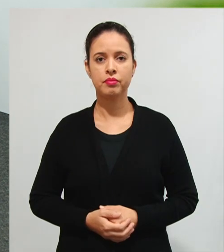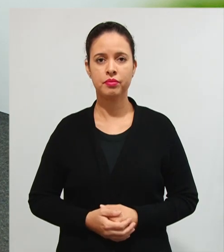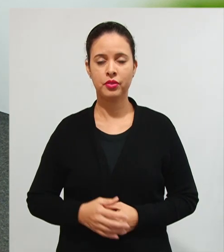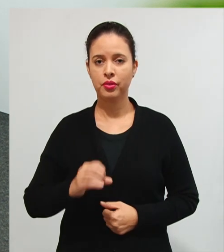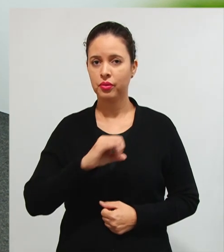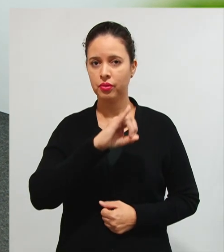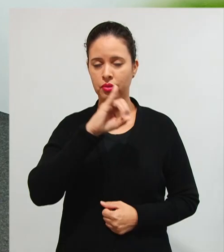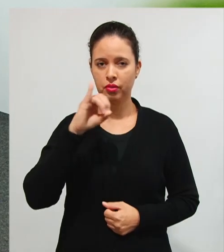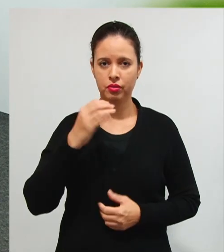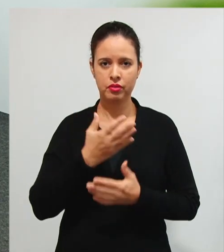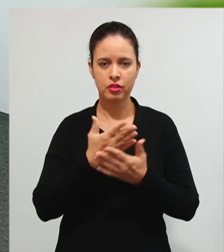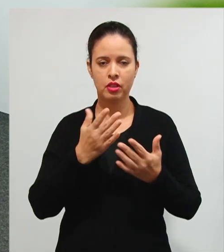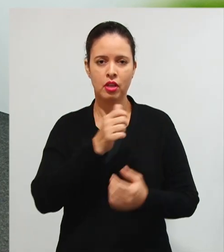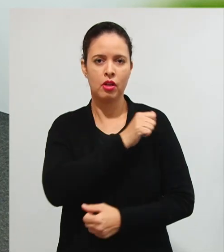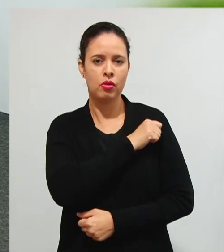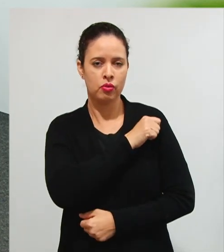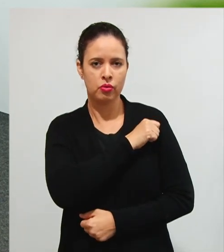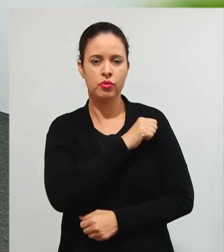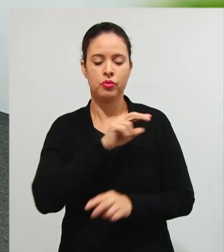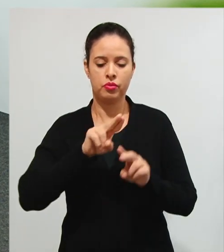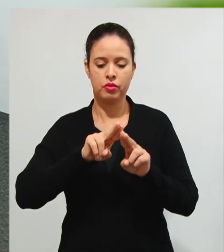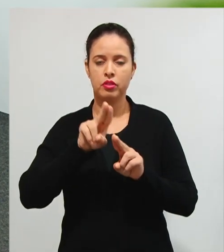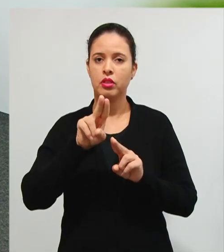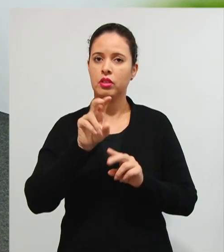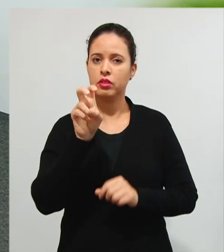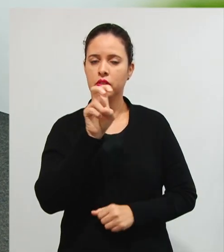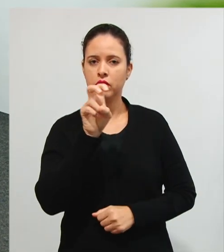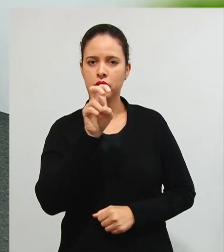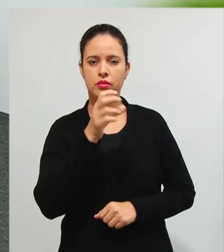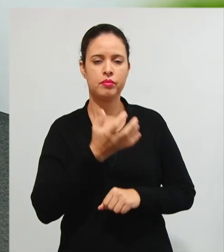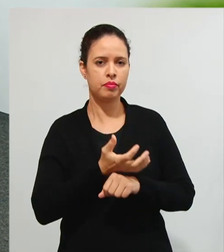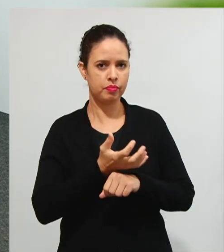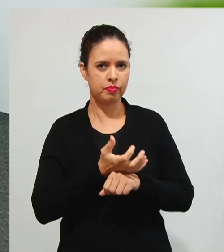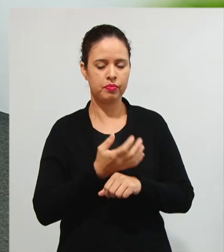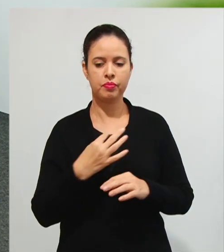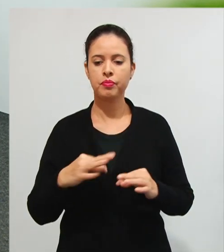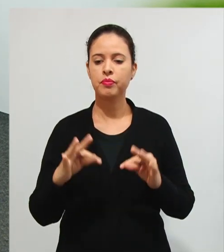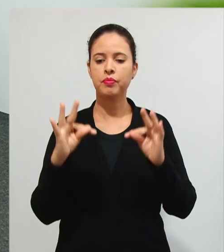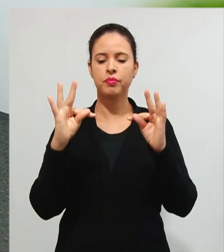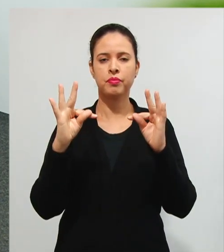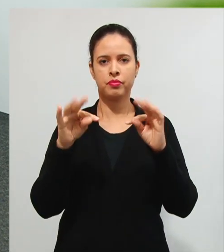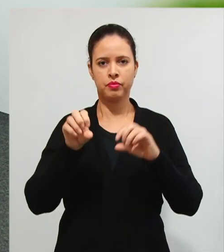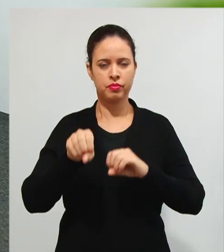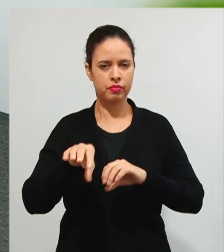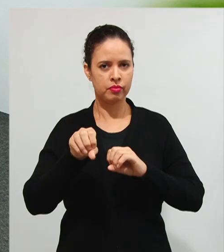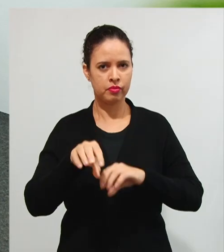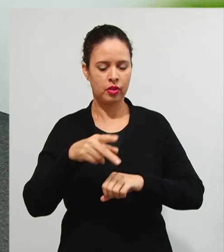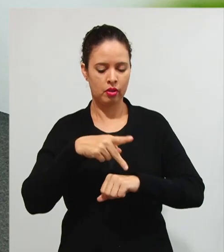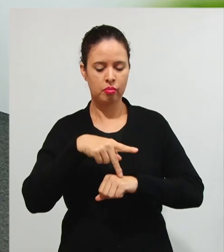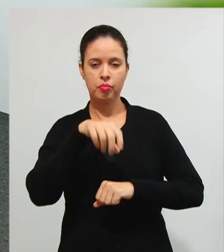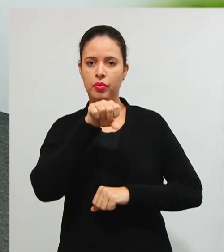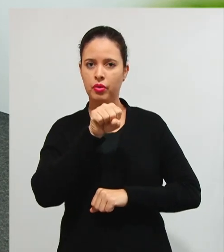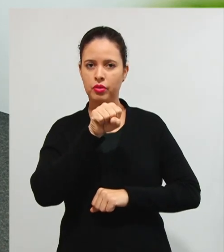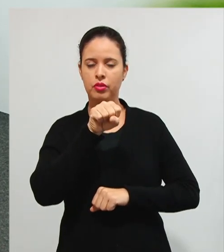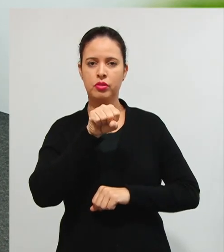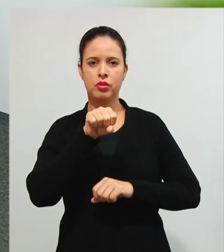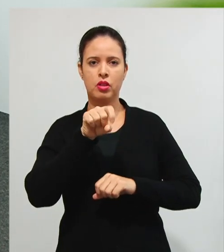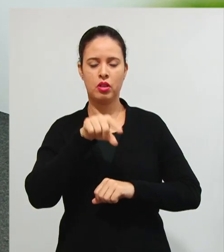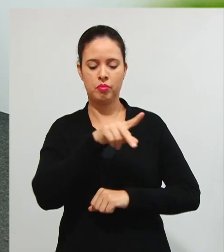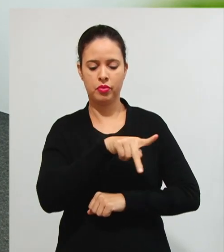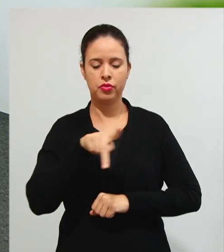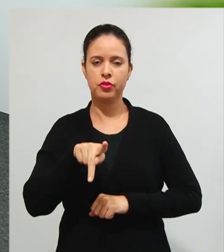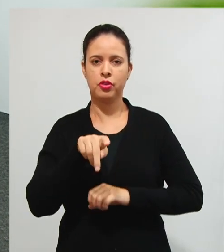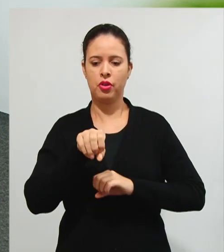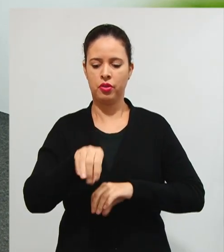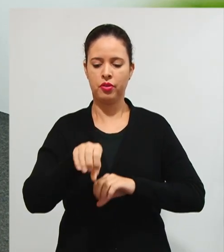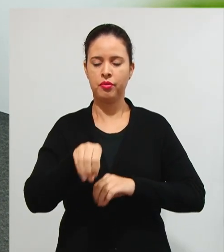Olá, alunos, sejam bem-vindos à unidade 5 da disciplina de Tecnologias Educacionais da pós-graduação em Docência em